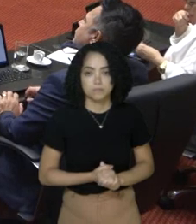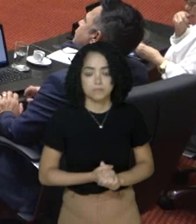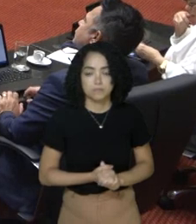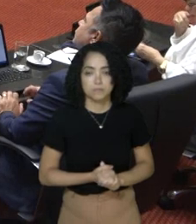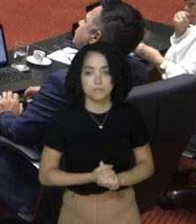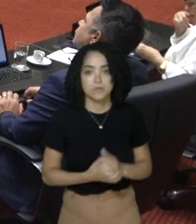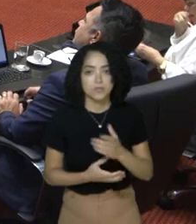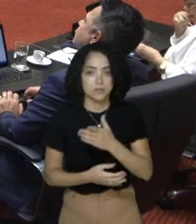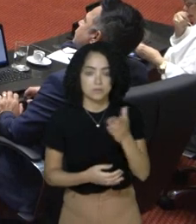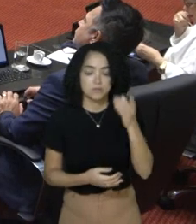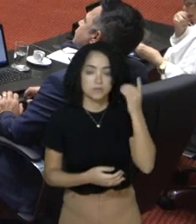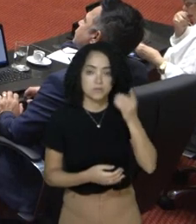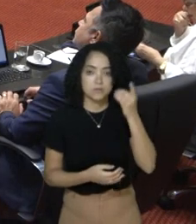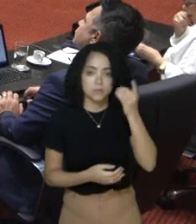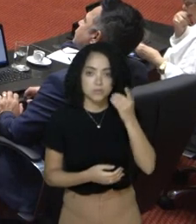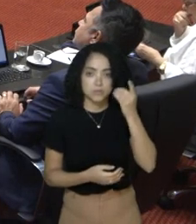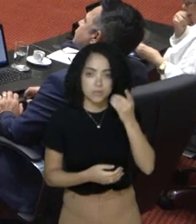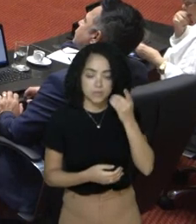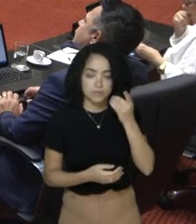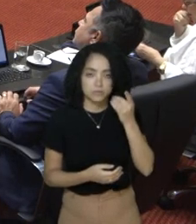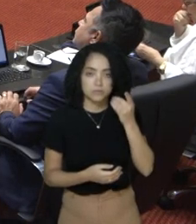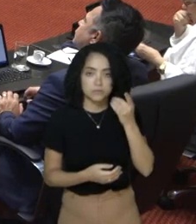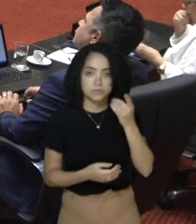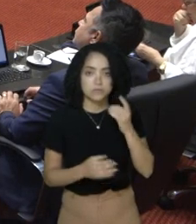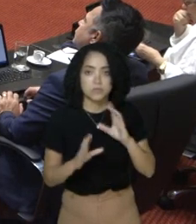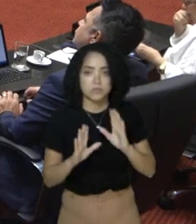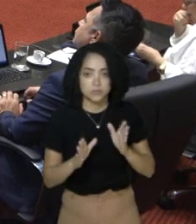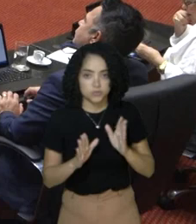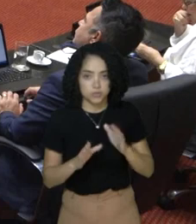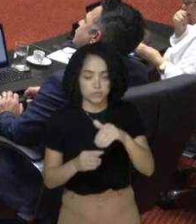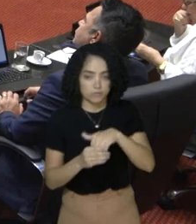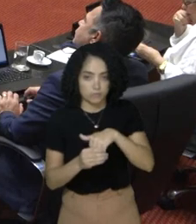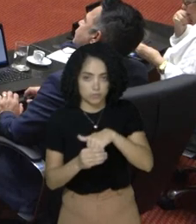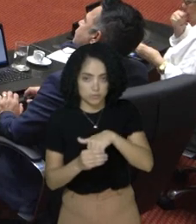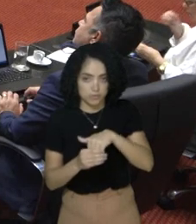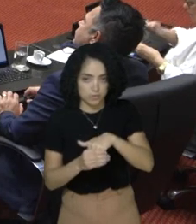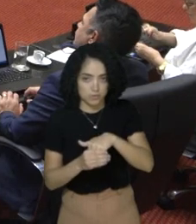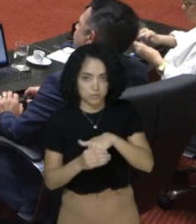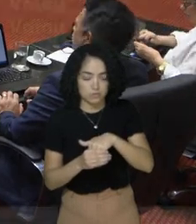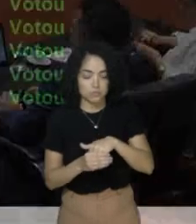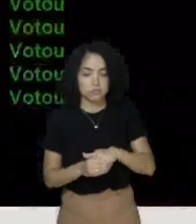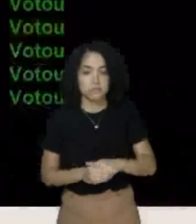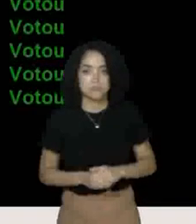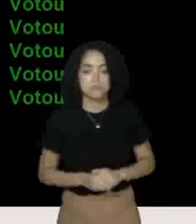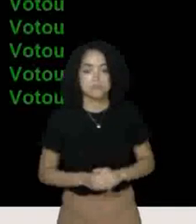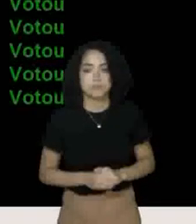Senhores deputados, todos os deputados exerceram seu direito de voto.